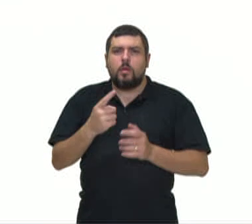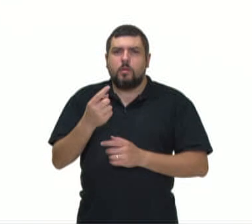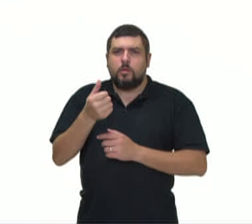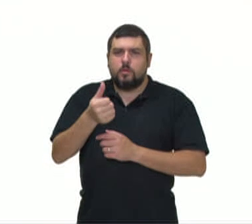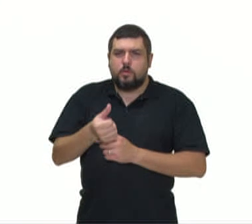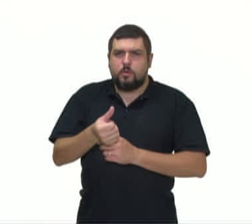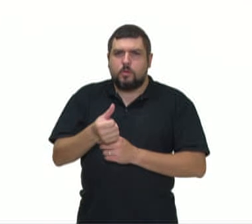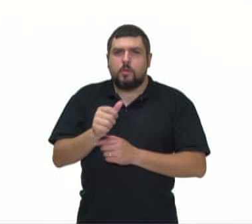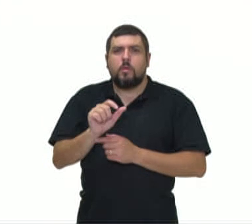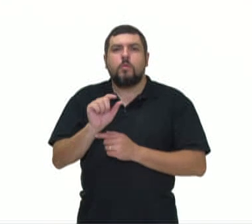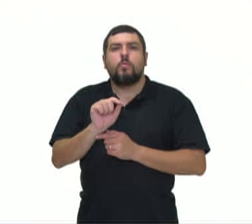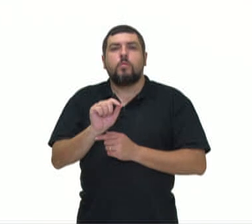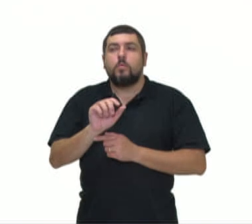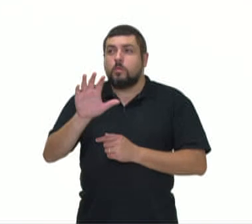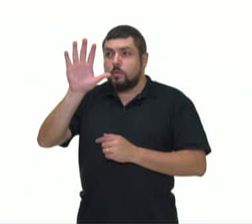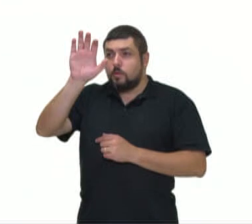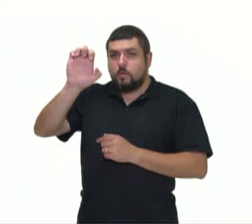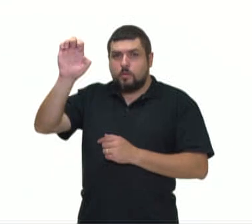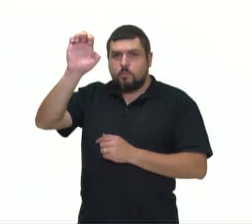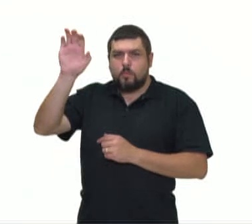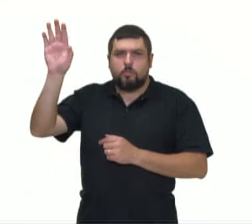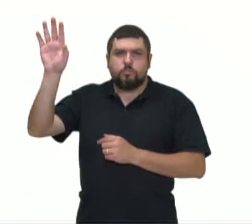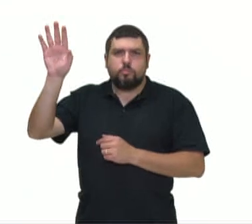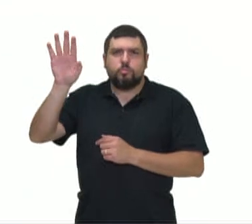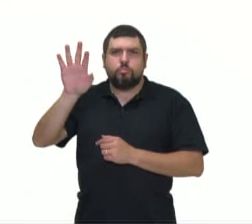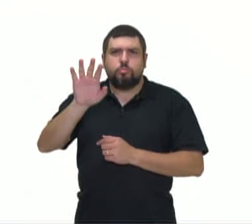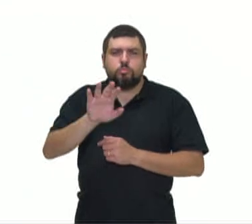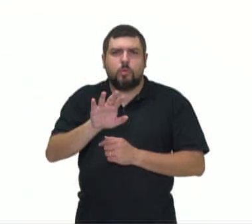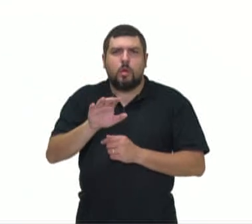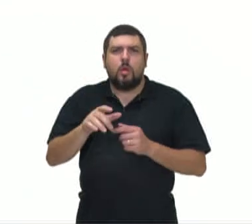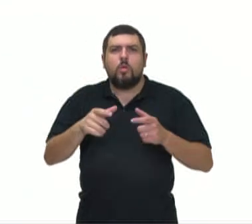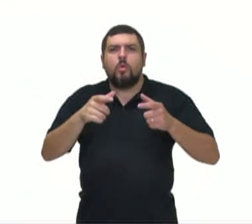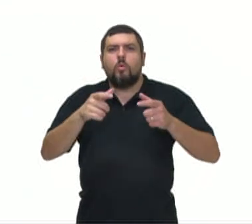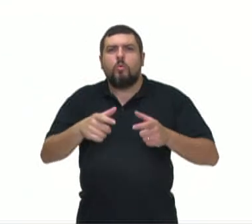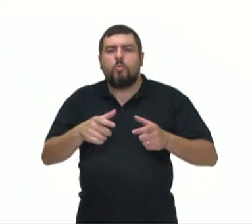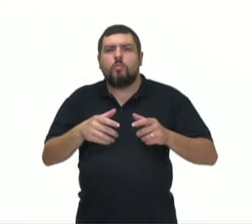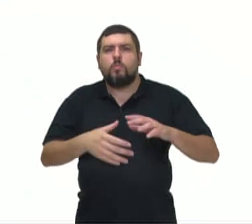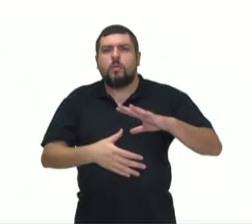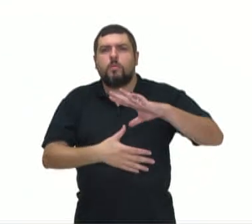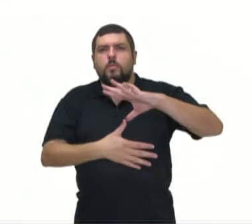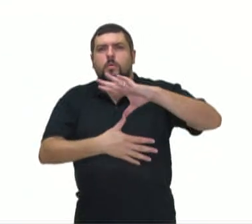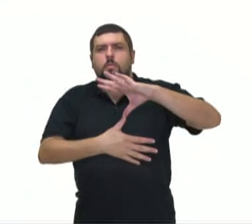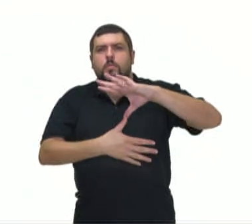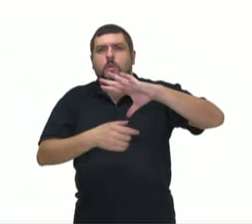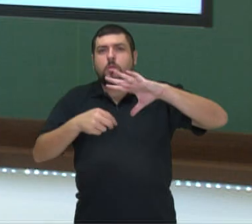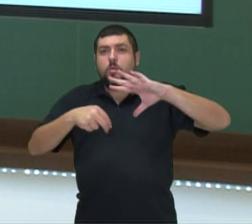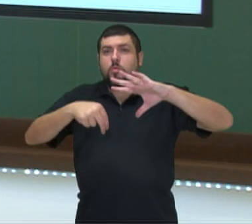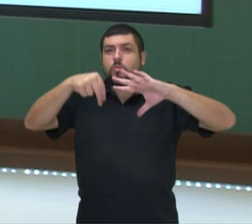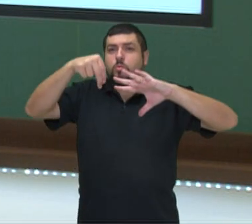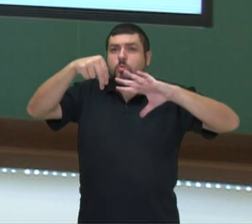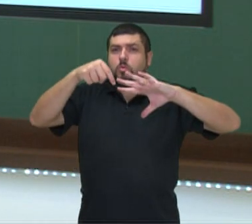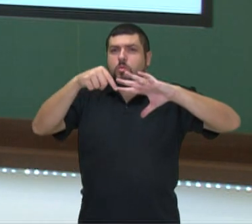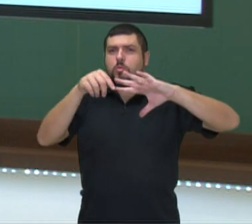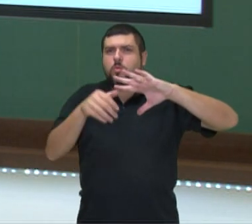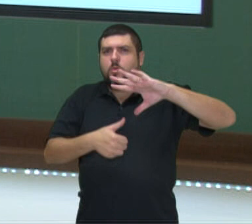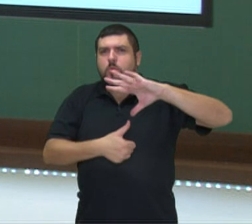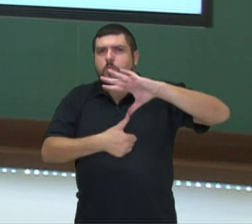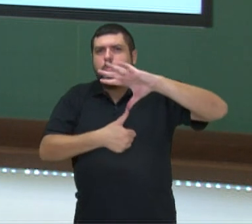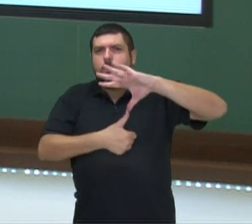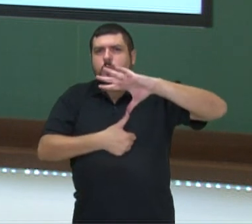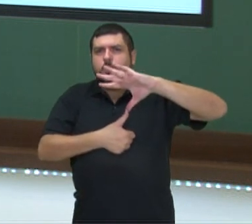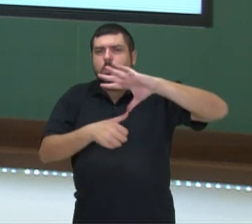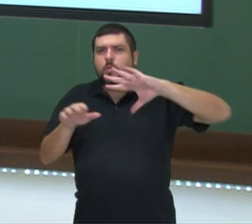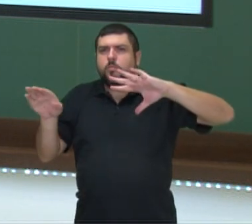europeus chegaram, aportaram no lado norte do continente americano. Então os ingleses chegam, né, na